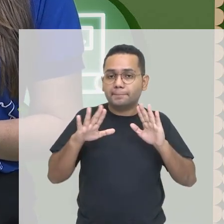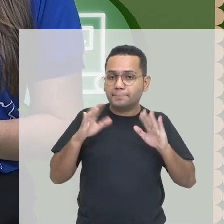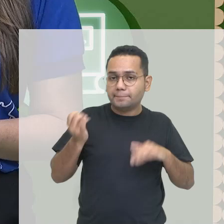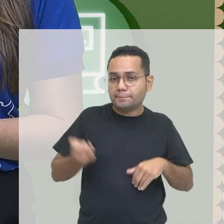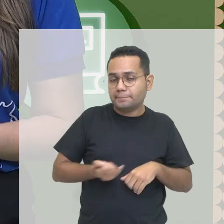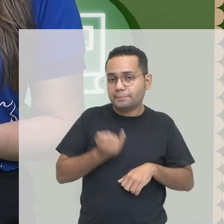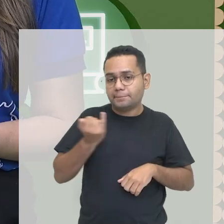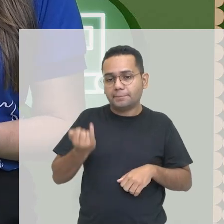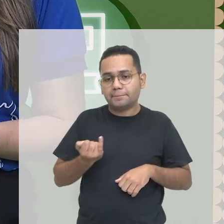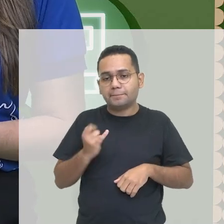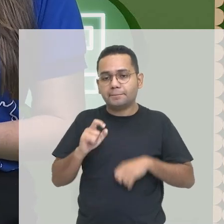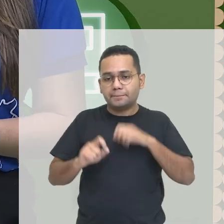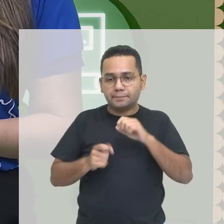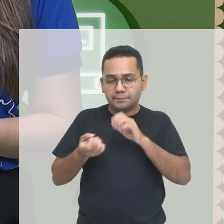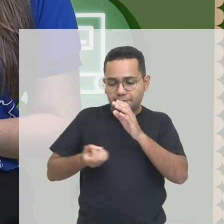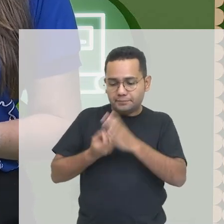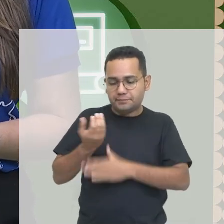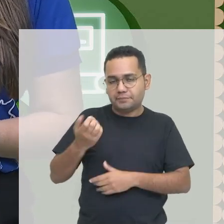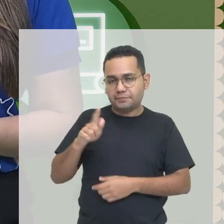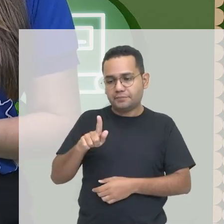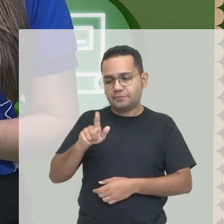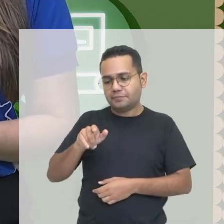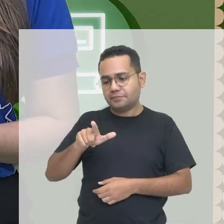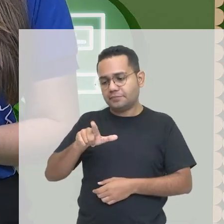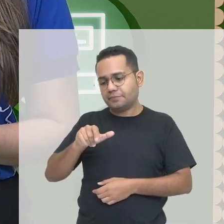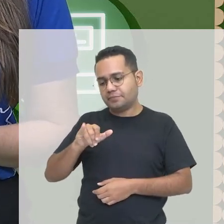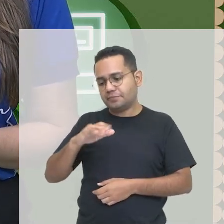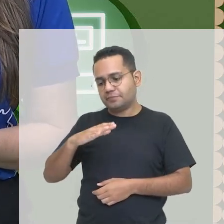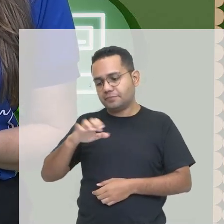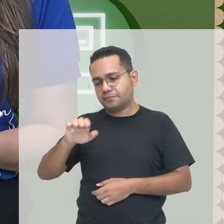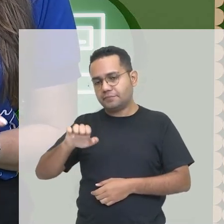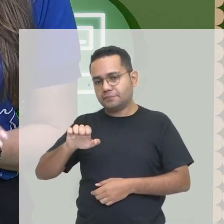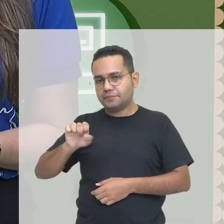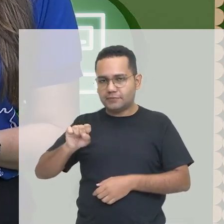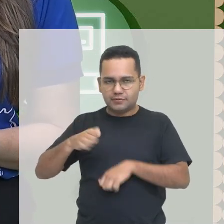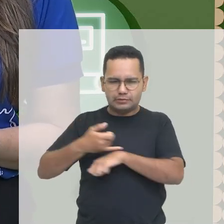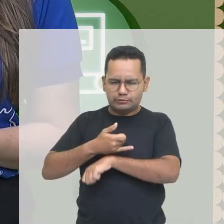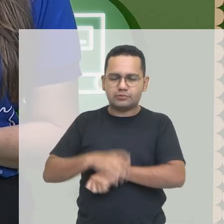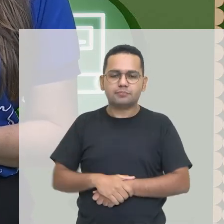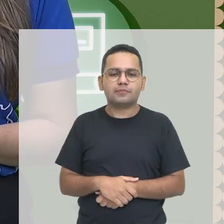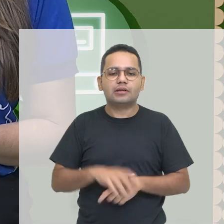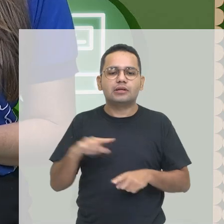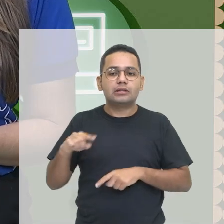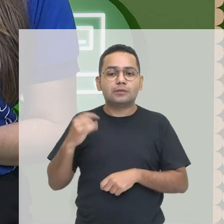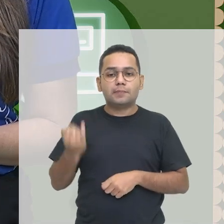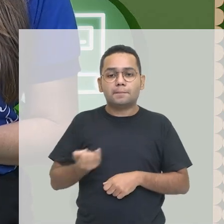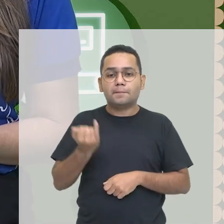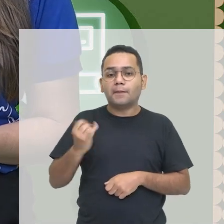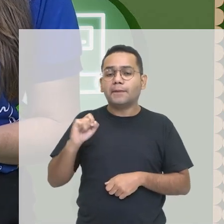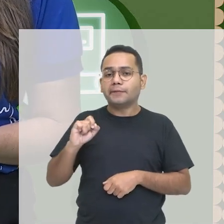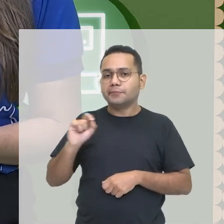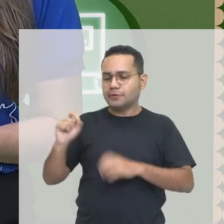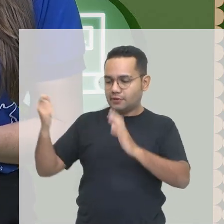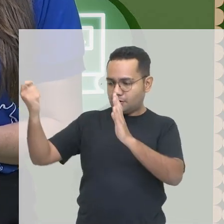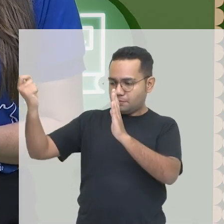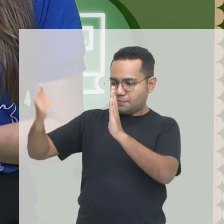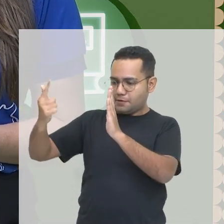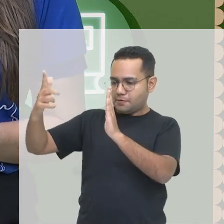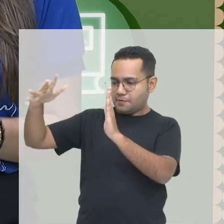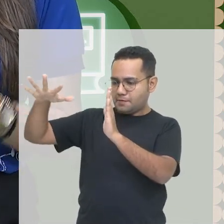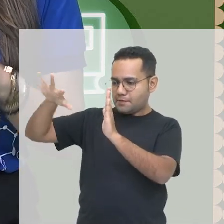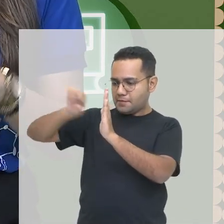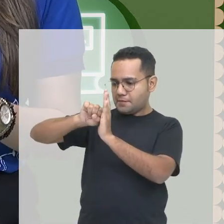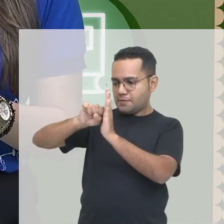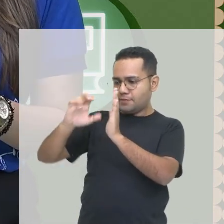da formação da glicose, também há a formação do gás oxigênio,